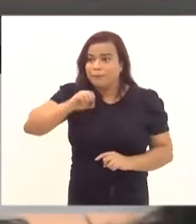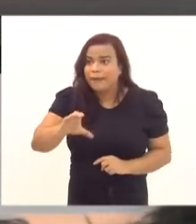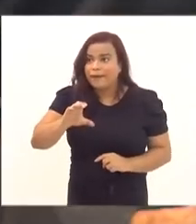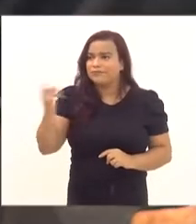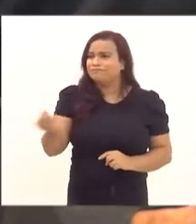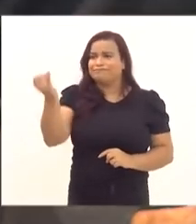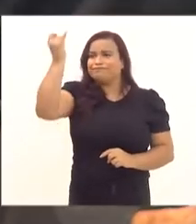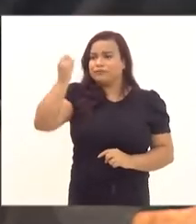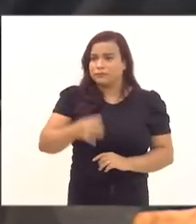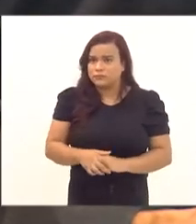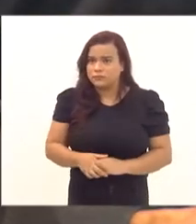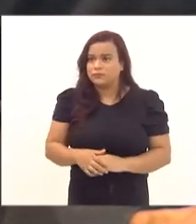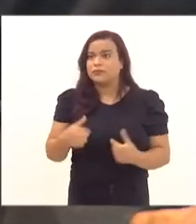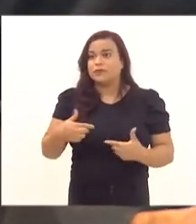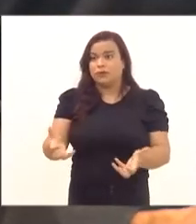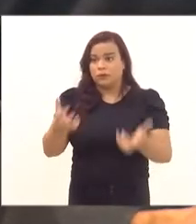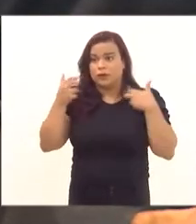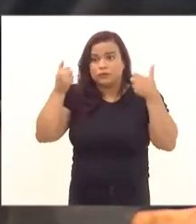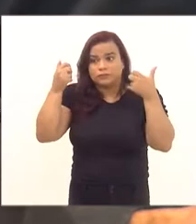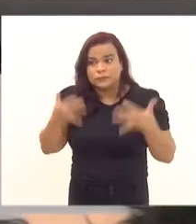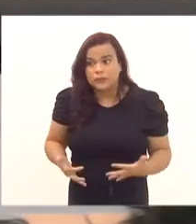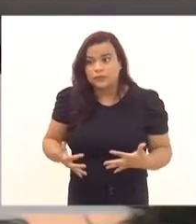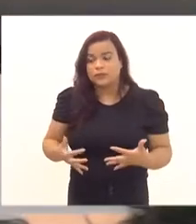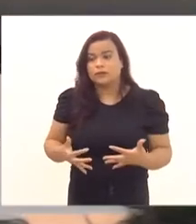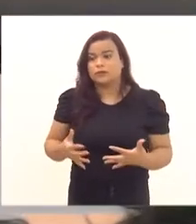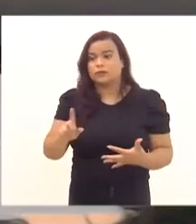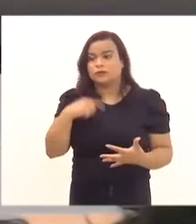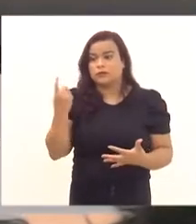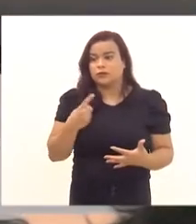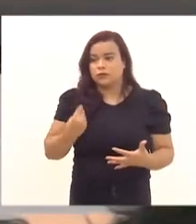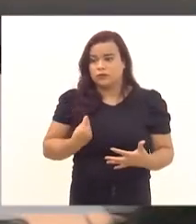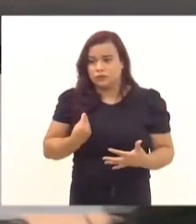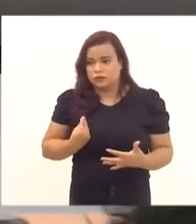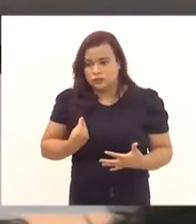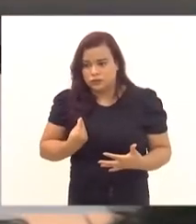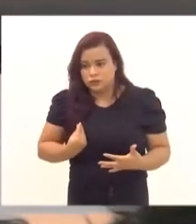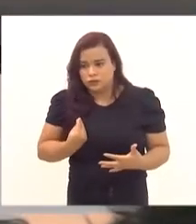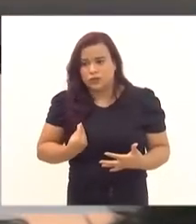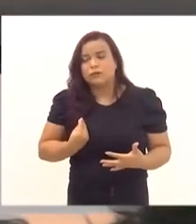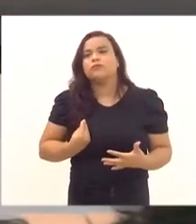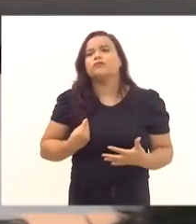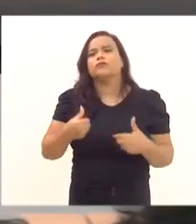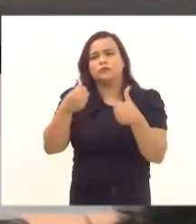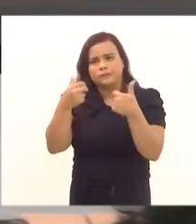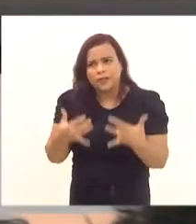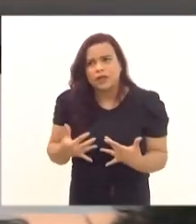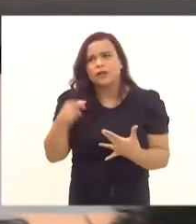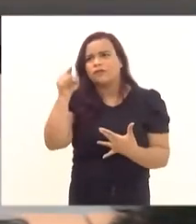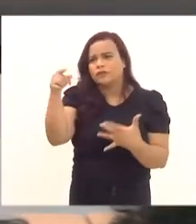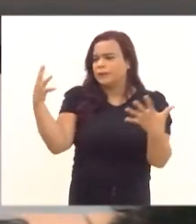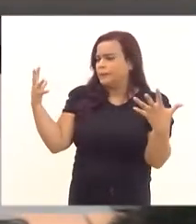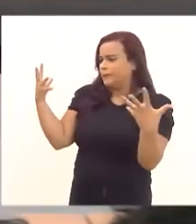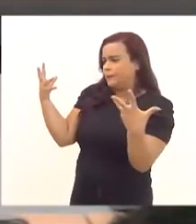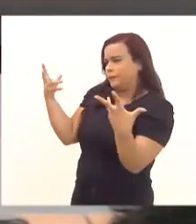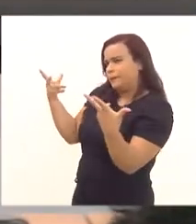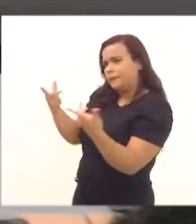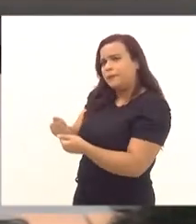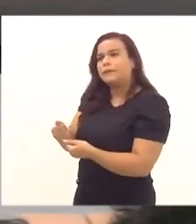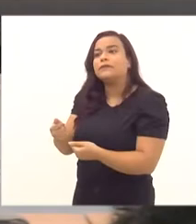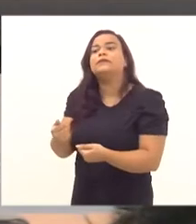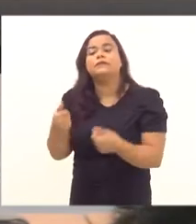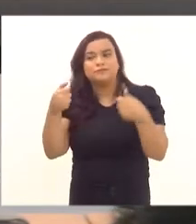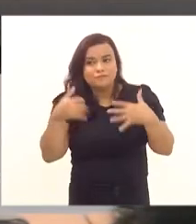eu quero aqui dizer mesmo Mônica aqui nós estamos aqui na comissão de trabalho por você brilhantemente presidida na frente parlamentar